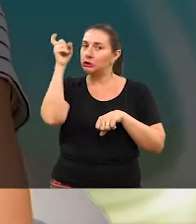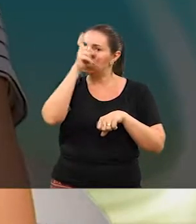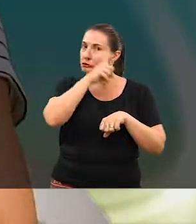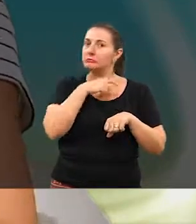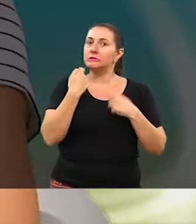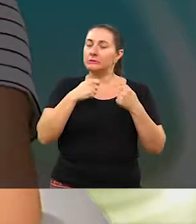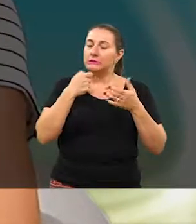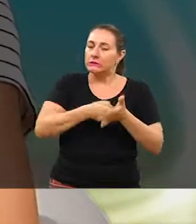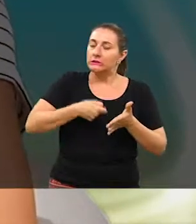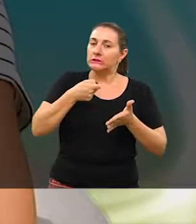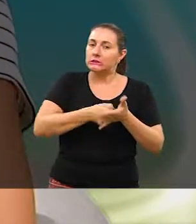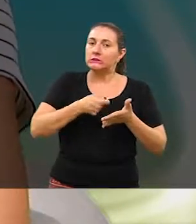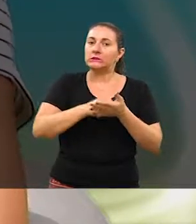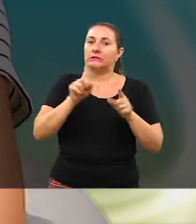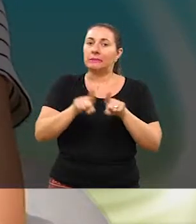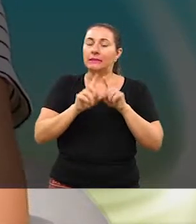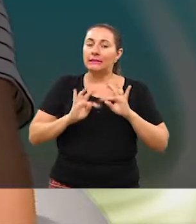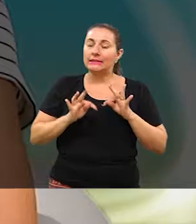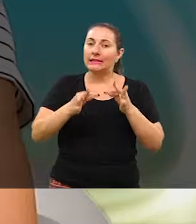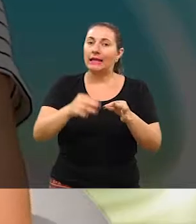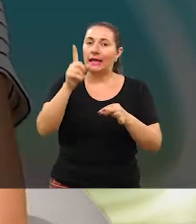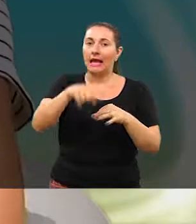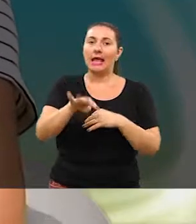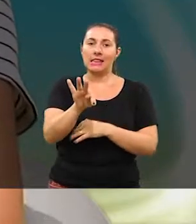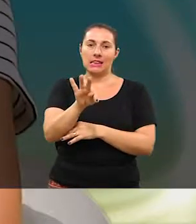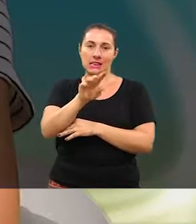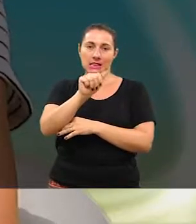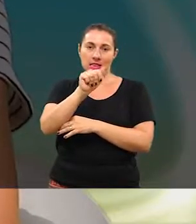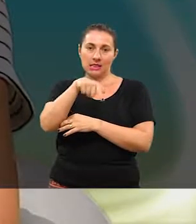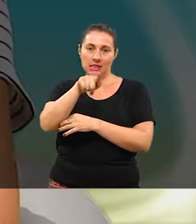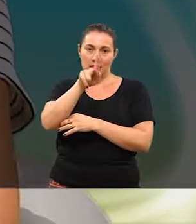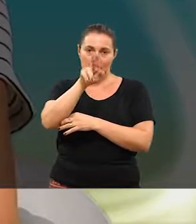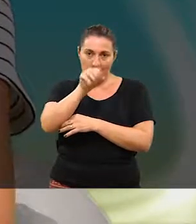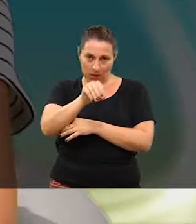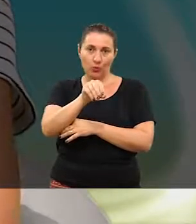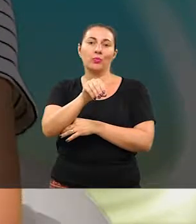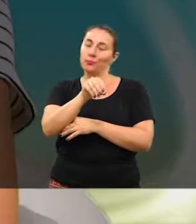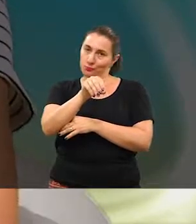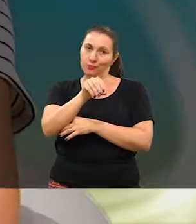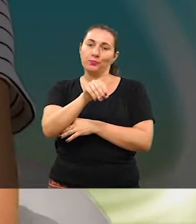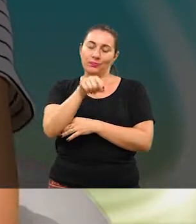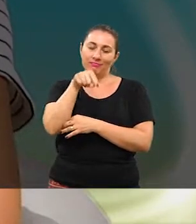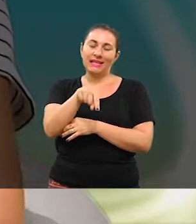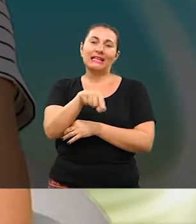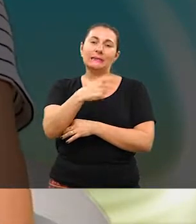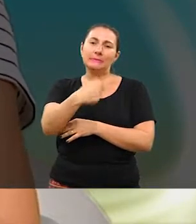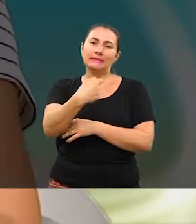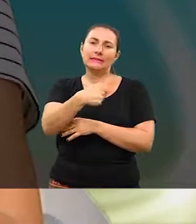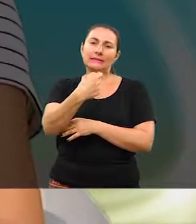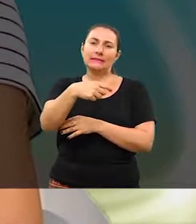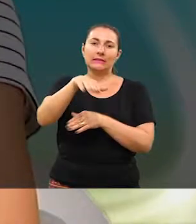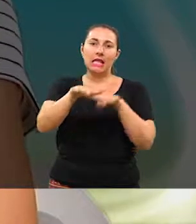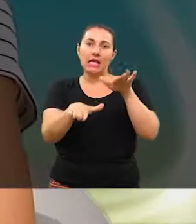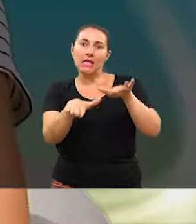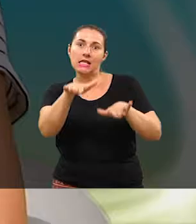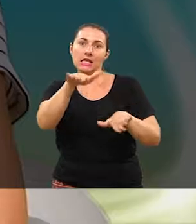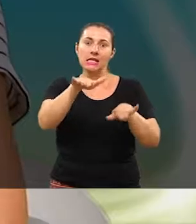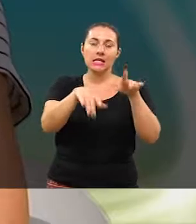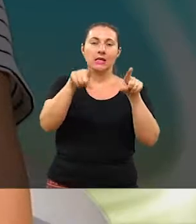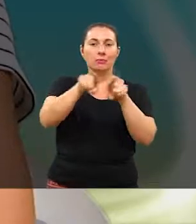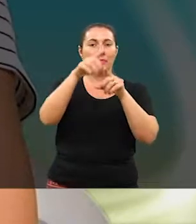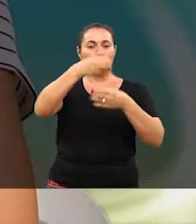esforço, mais persistência e mais técnica, eu acho que é o tango. Na minha opinião, tem que ser o tango, porque ele precisa de um equilíbrio, de uma